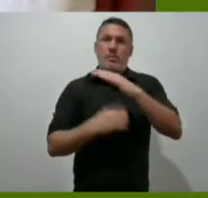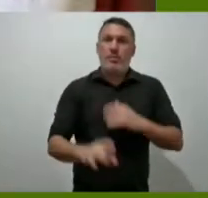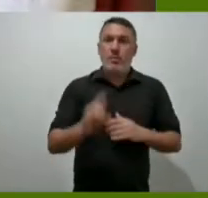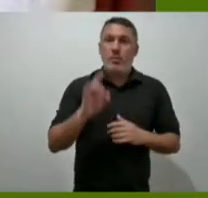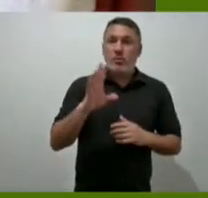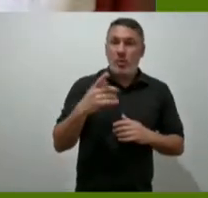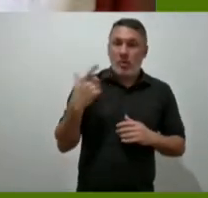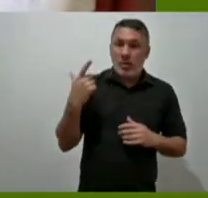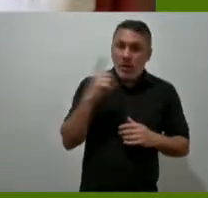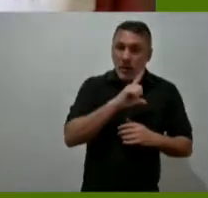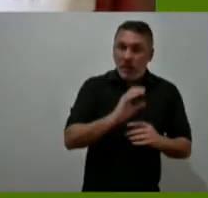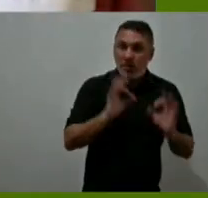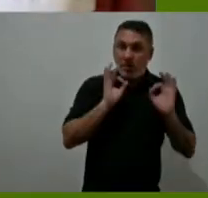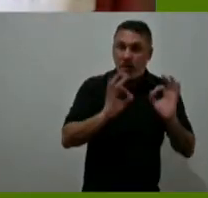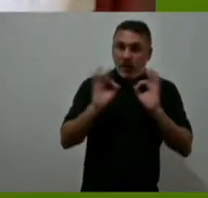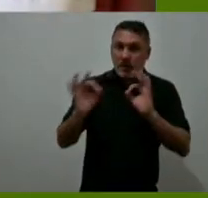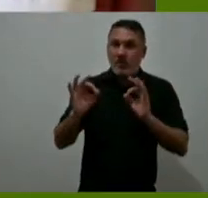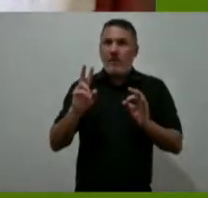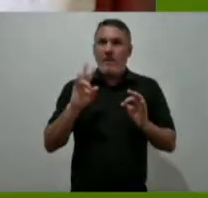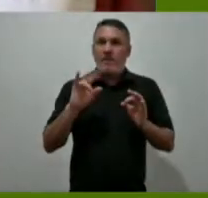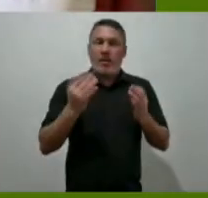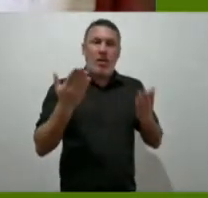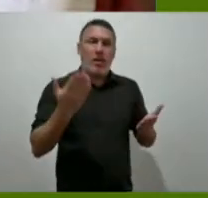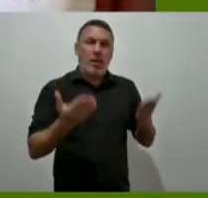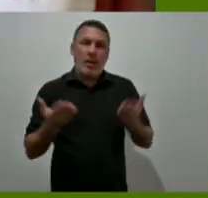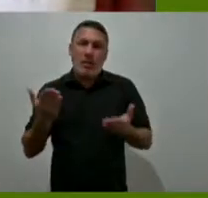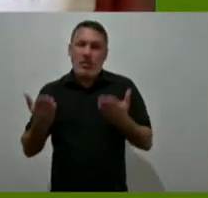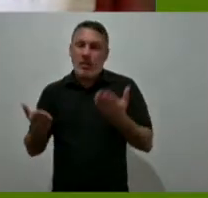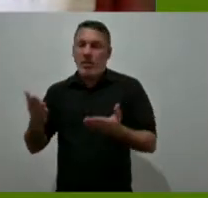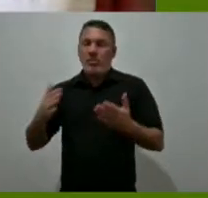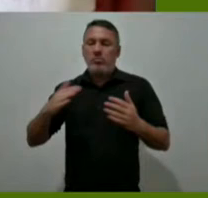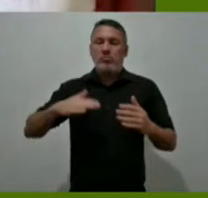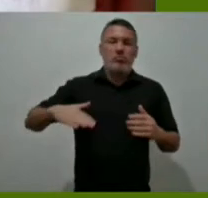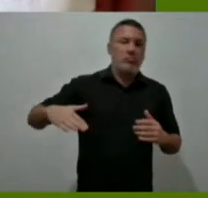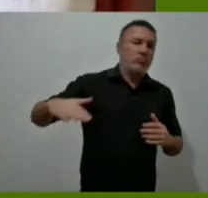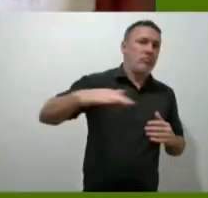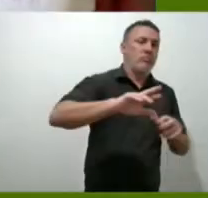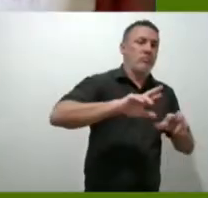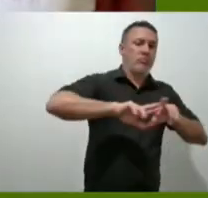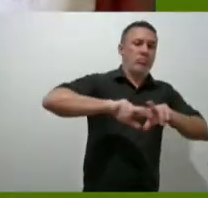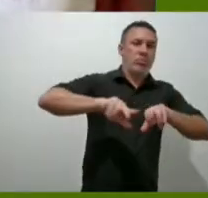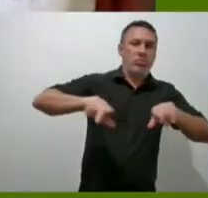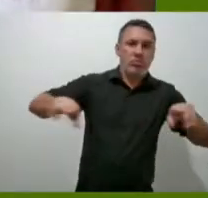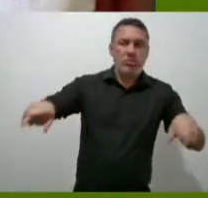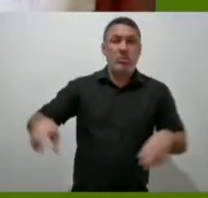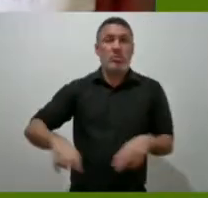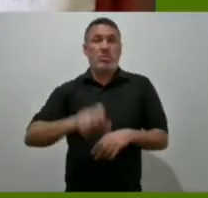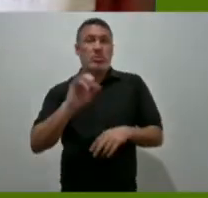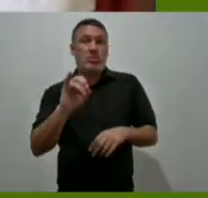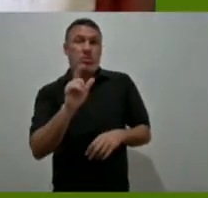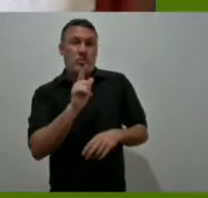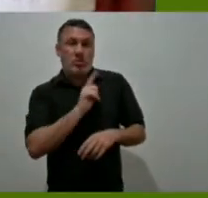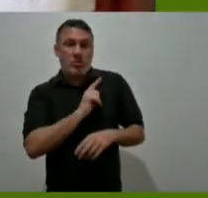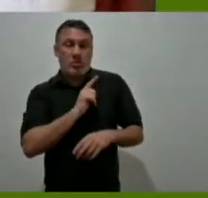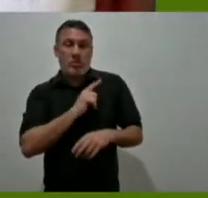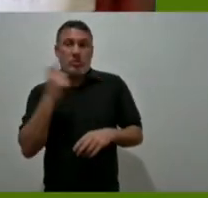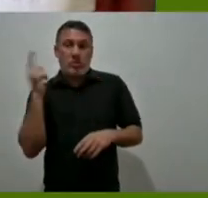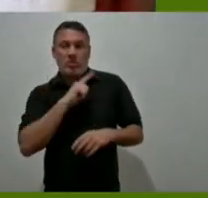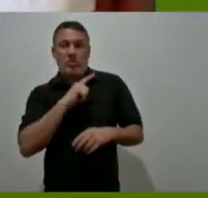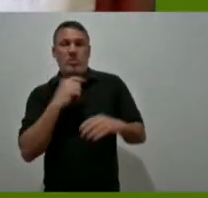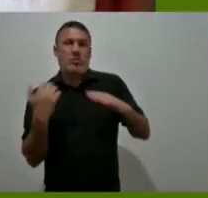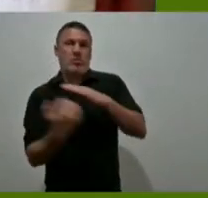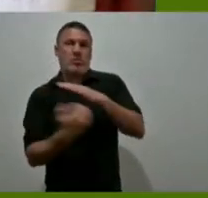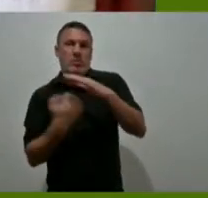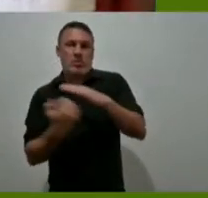a reequilibrar toda a biodiversidade que nós precisamos dela para viver dentro, se as empresas participarem. Por enquanto,